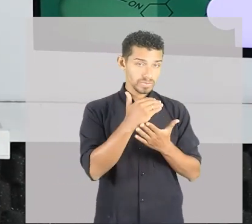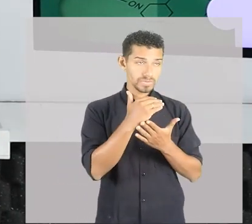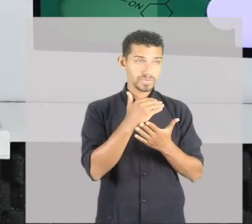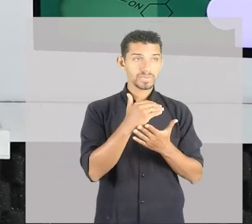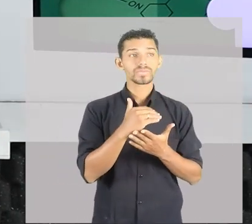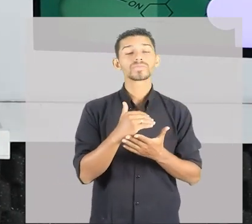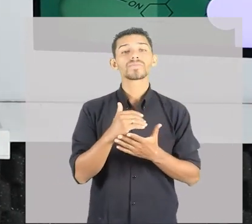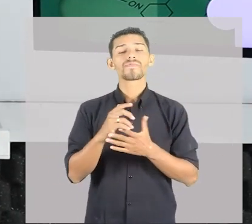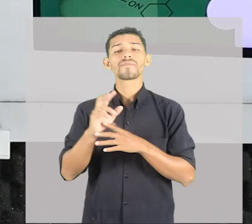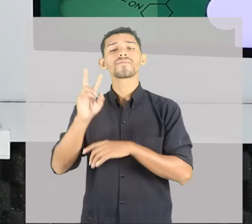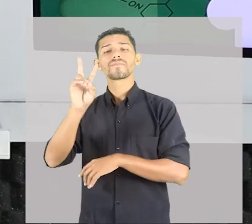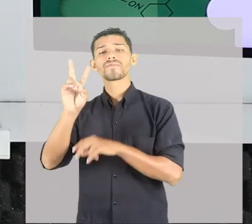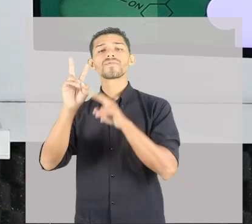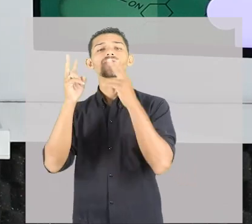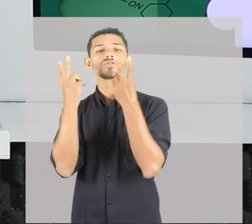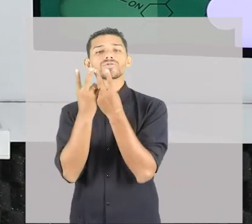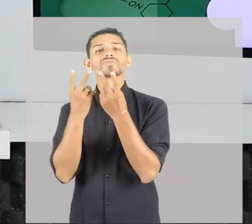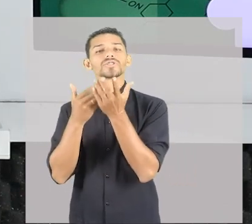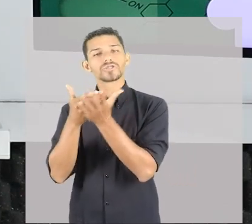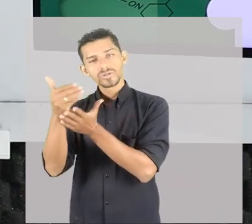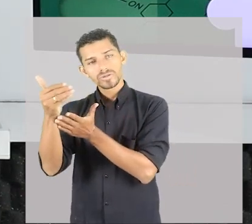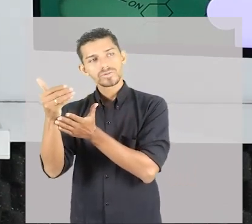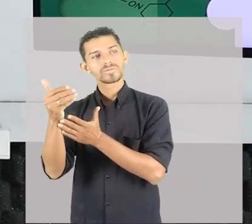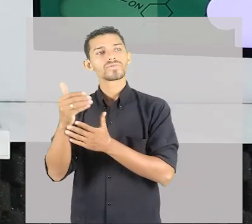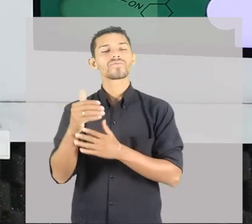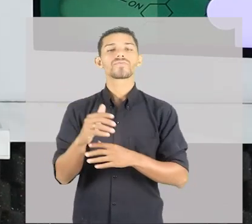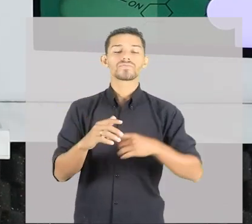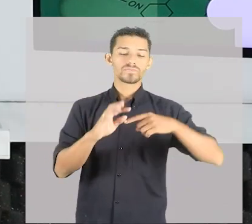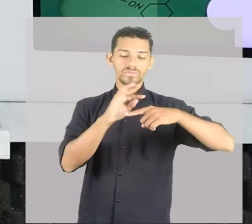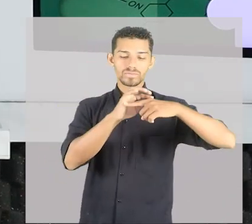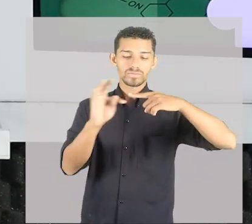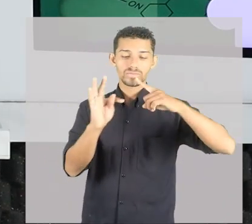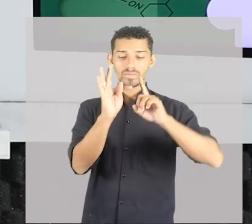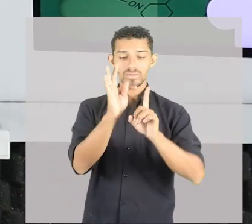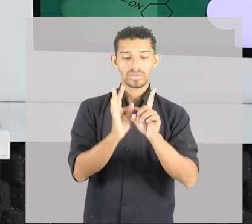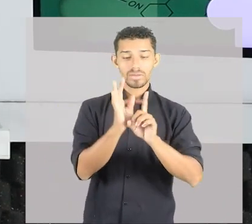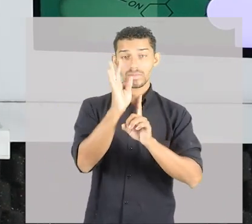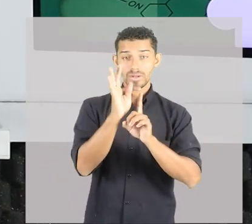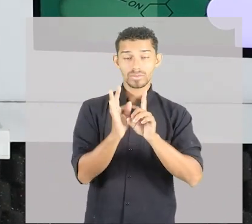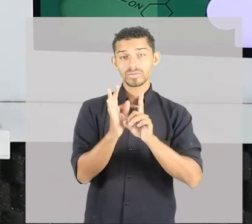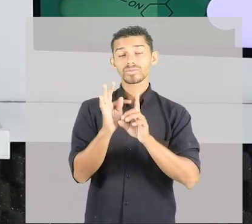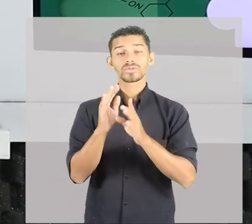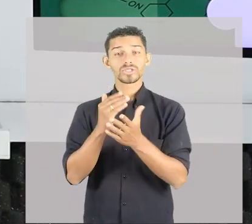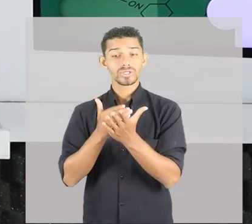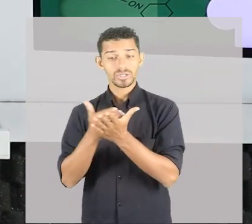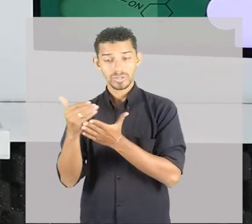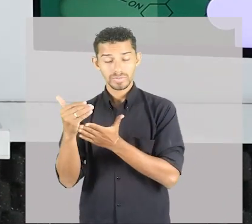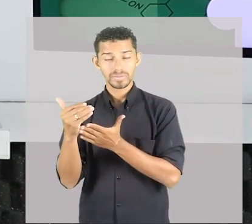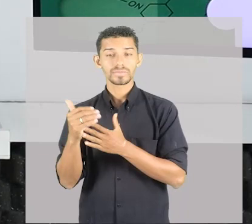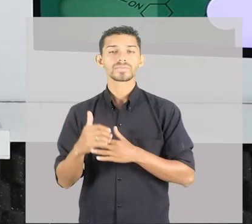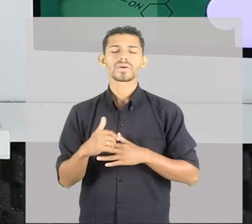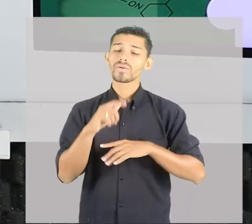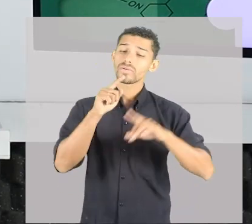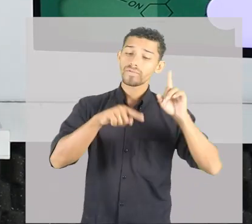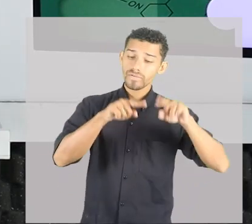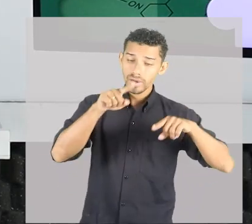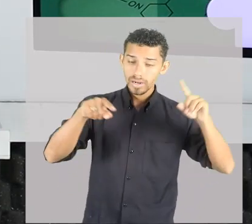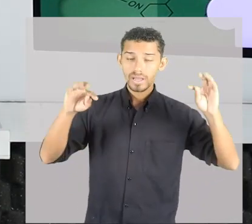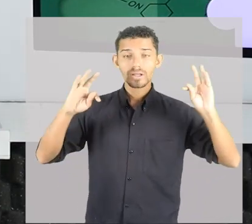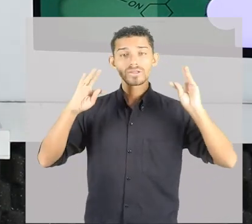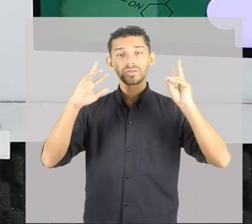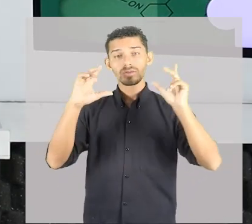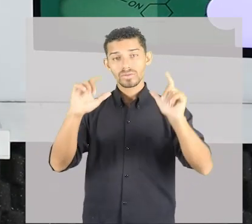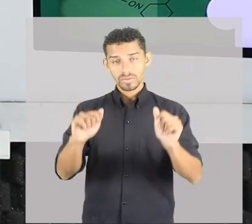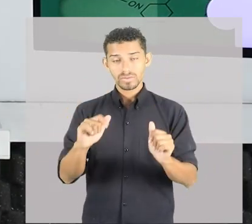Inicial sobre temperatura inicial Quando que você vai usar isso aqui quando variar todas